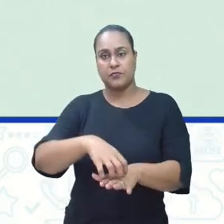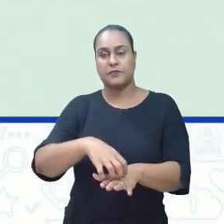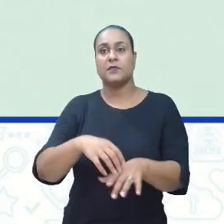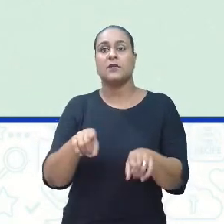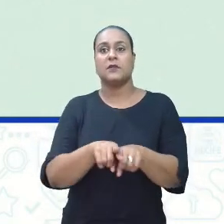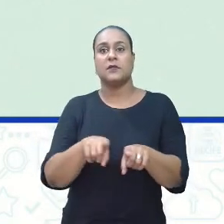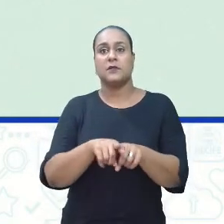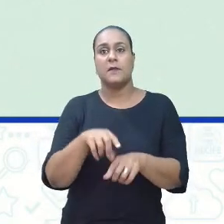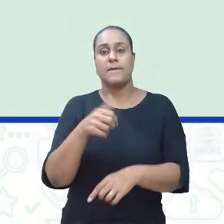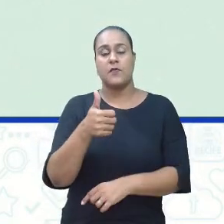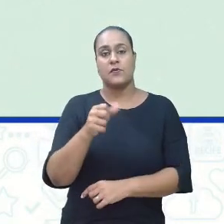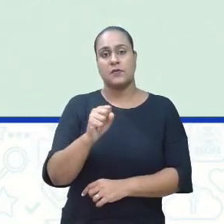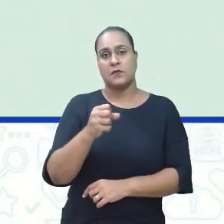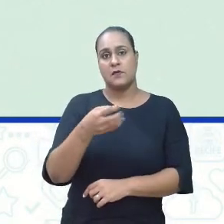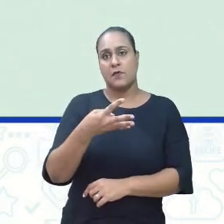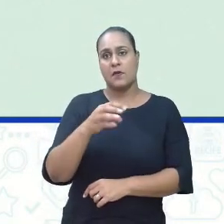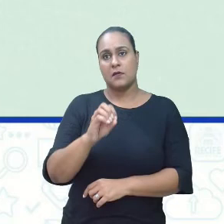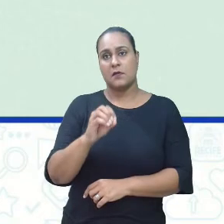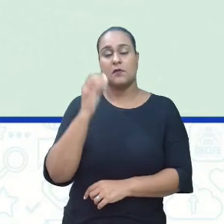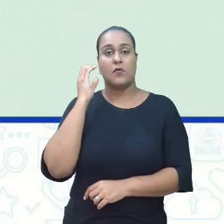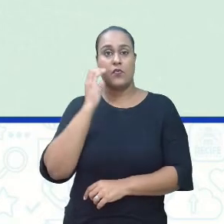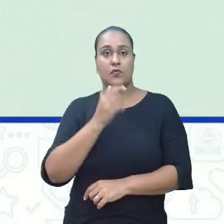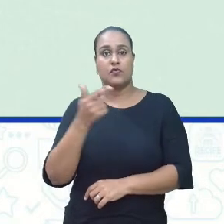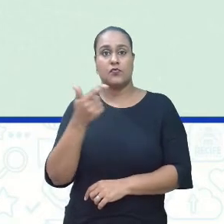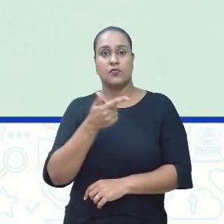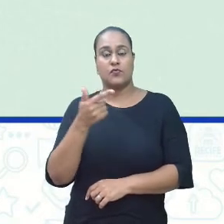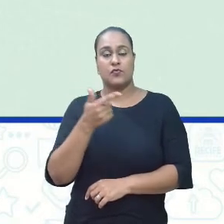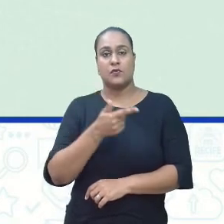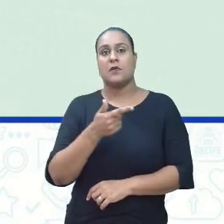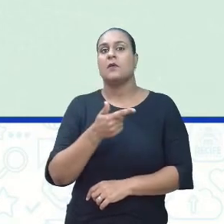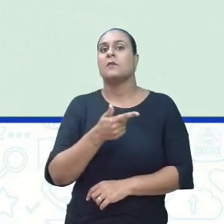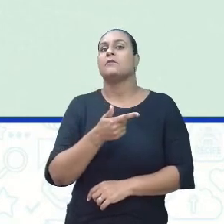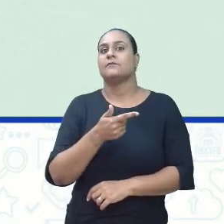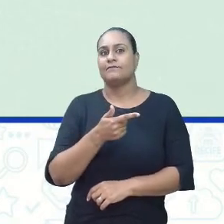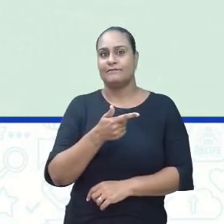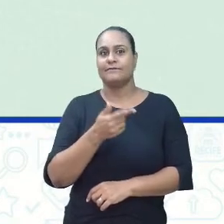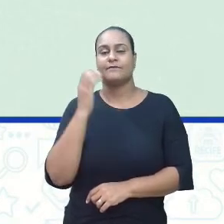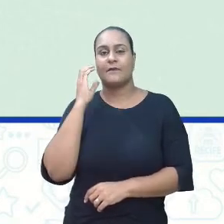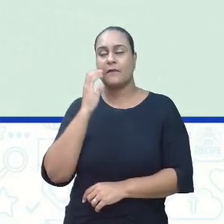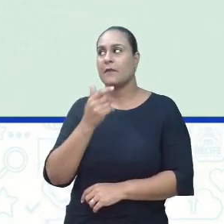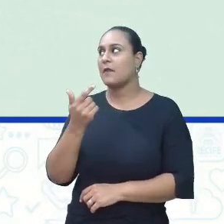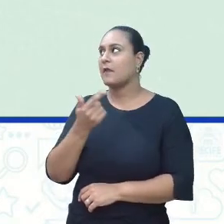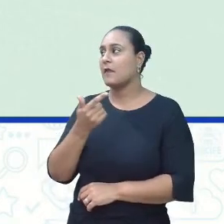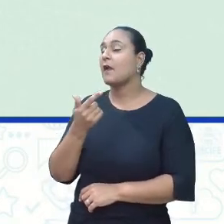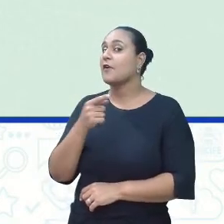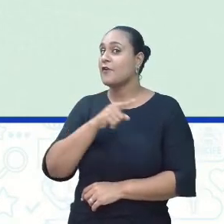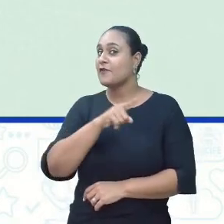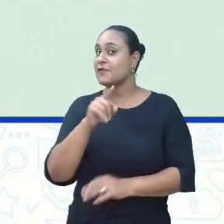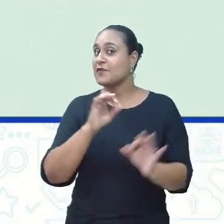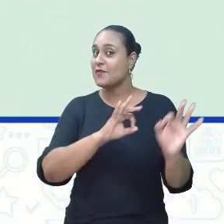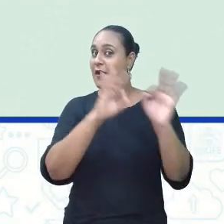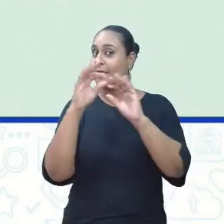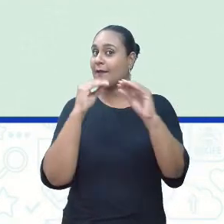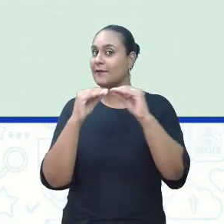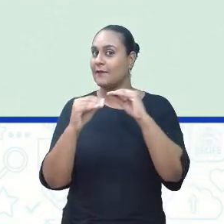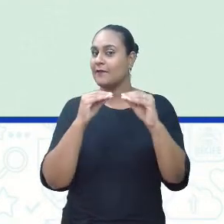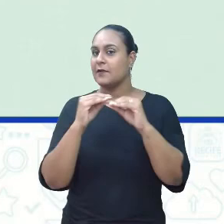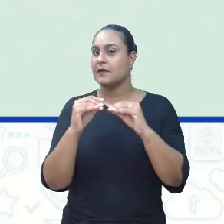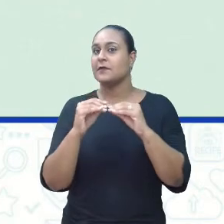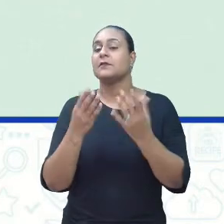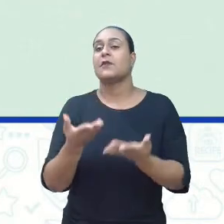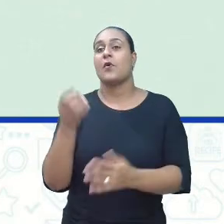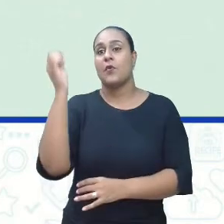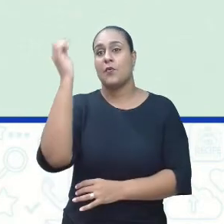e 1840, que é quando Dom Pedro II assume, que aí é justamente o que vocês estão acompanhando lá na novela, né, quando o Brasil foi governado